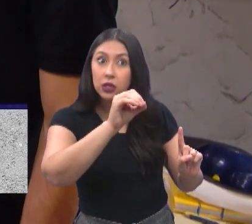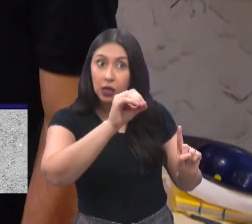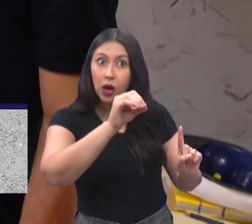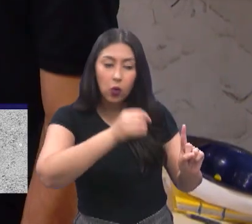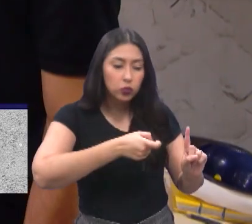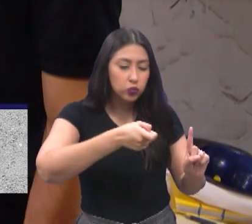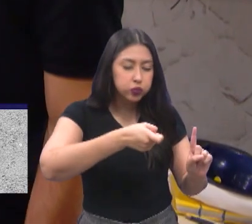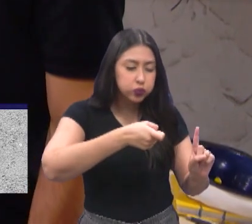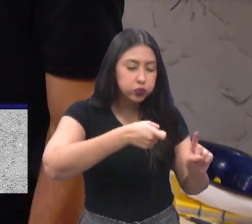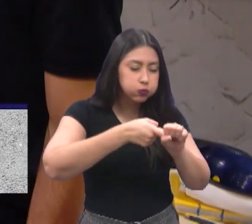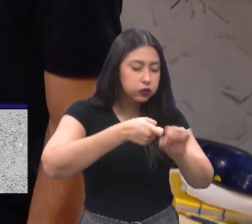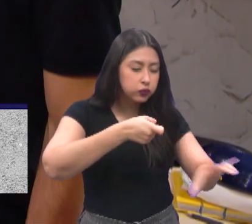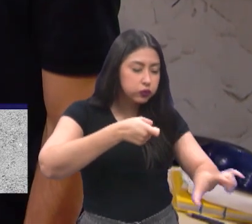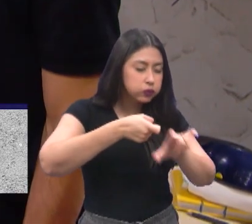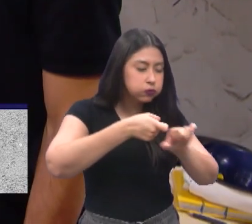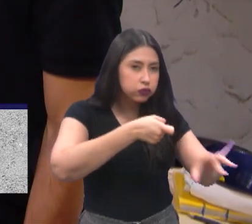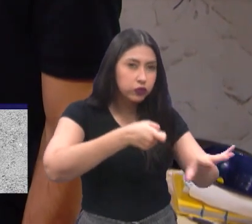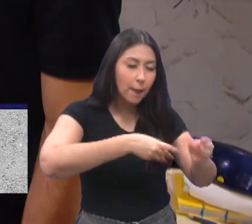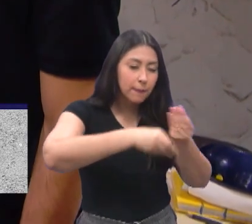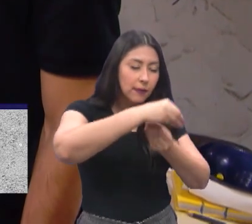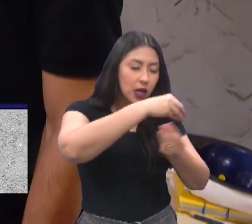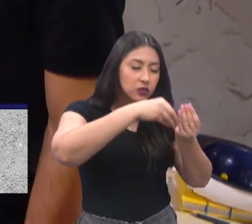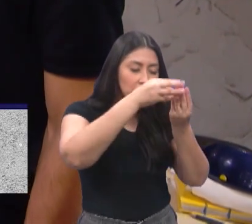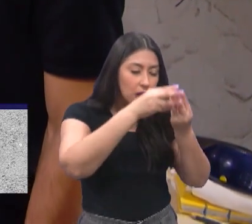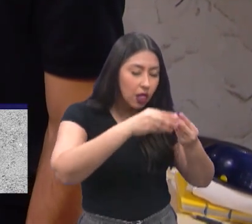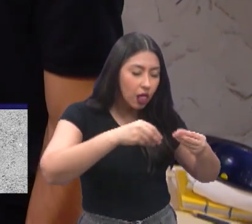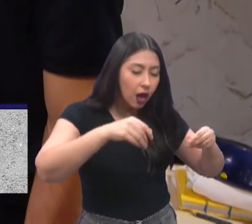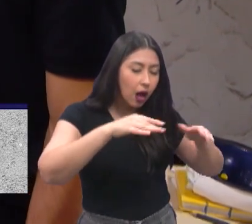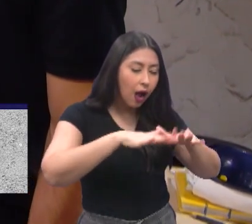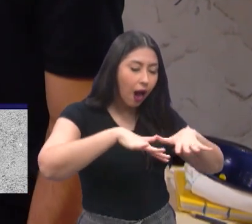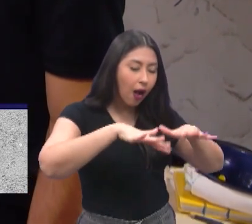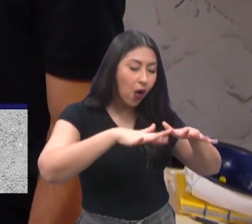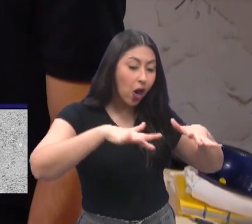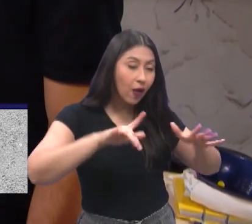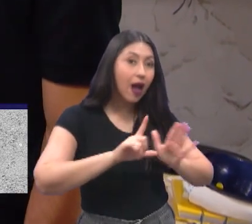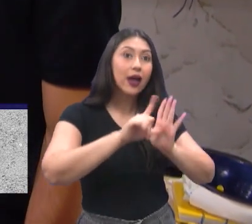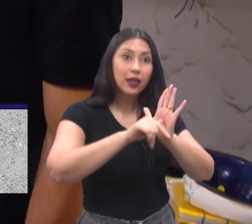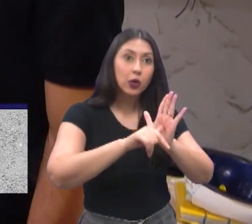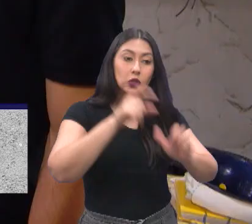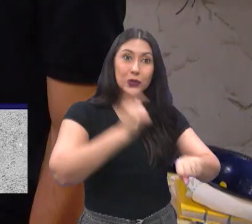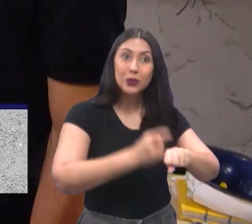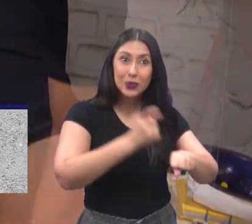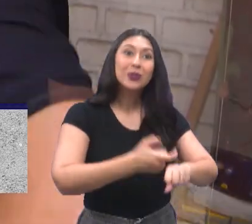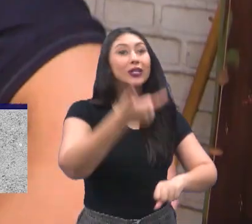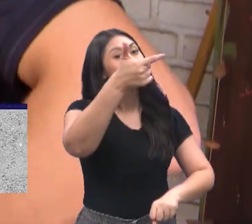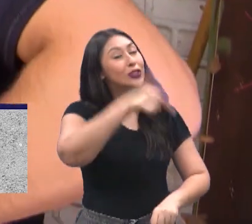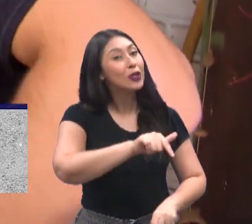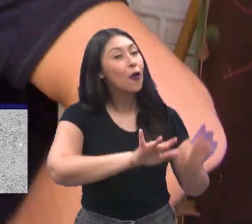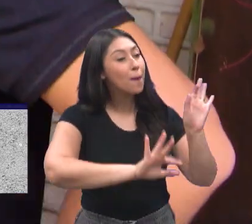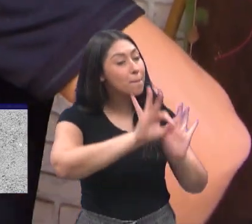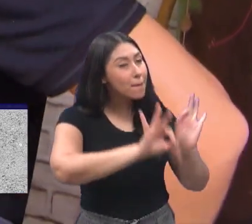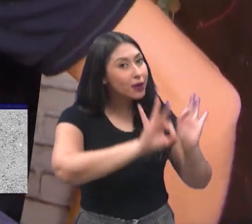de oxigênio para a gente fundir tudo e vocês vão ver ela ficar líquida, depois sólida novamente, já preparada para